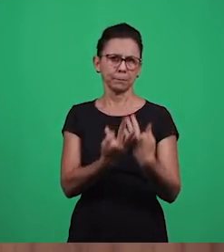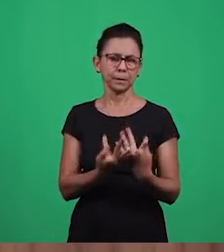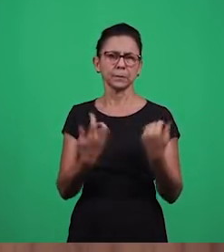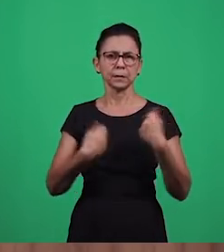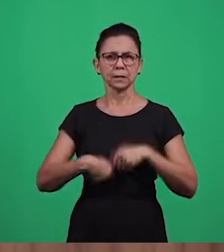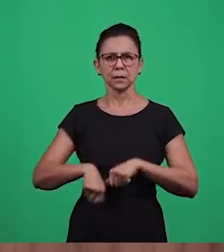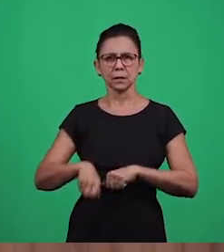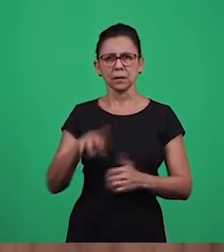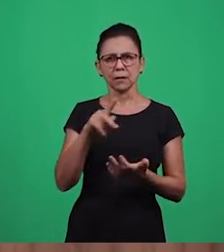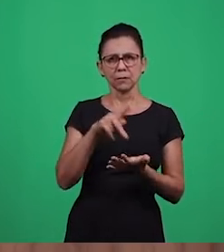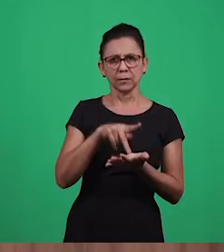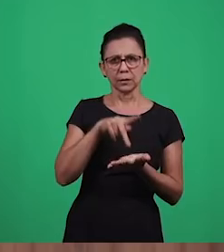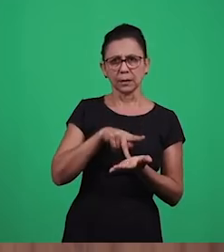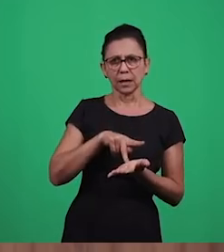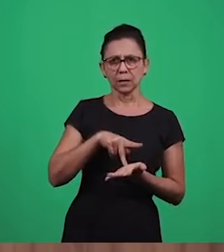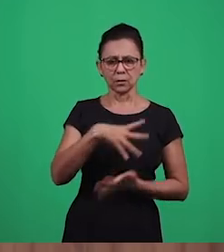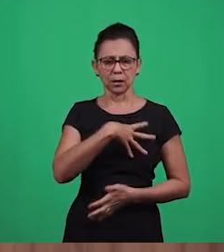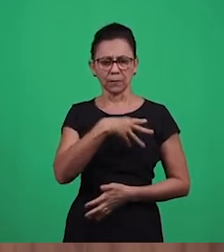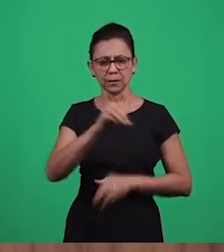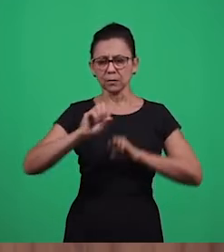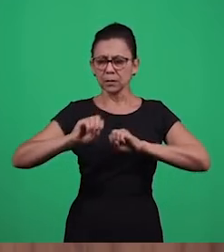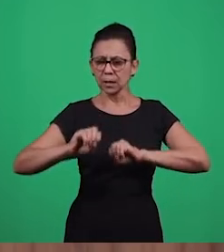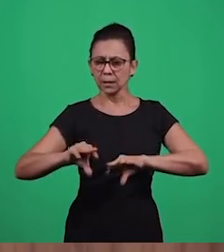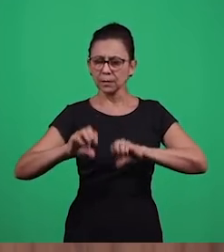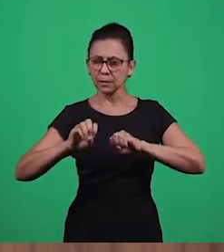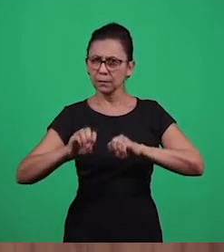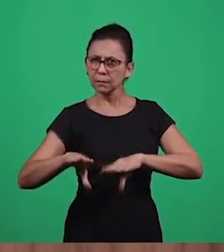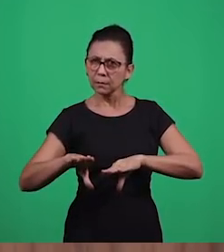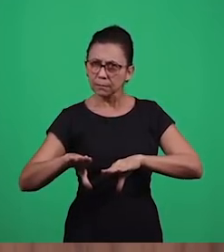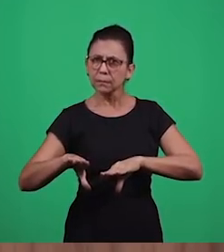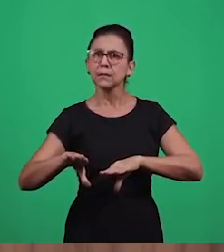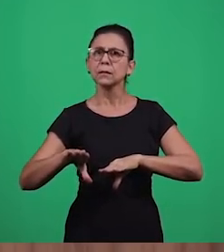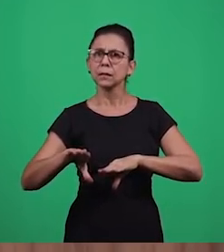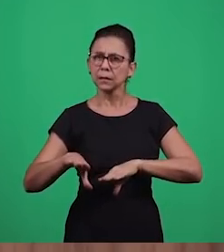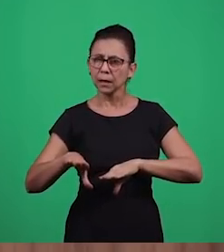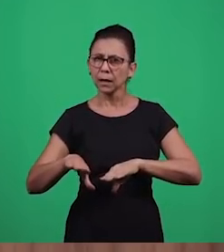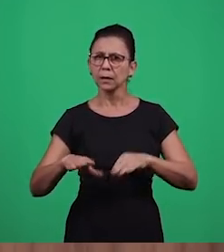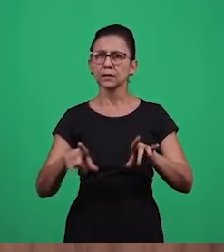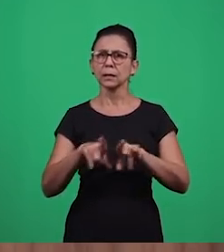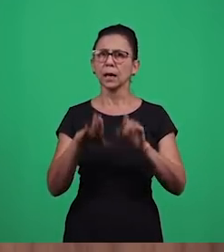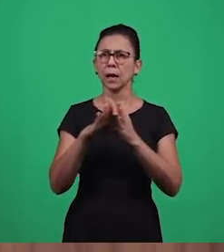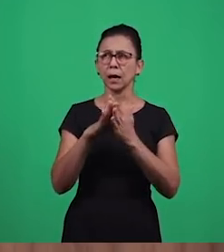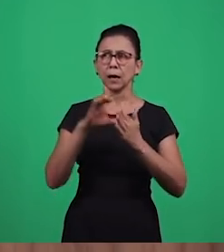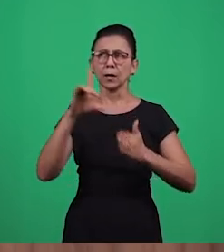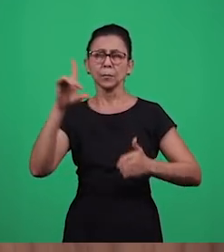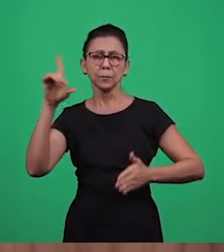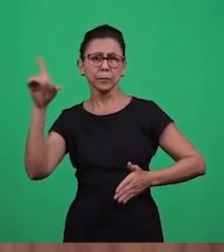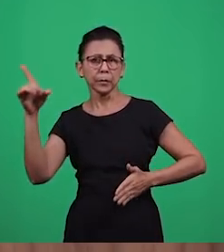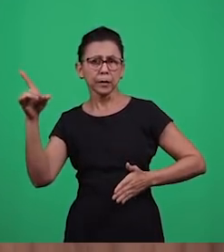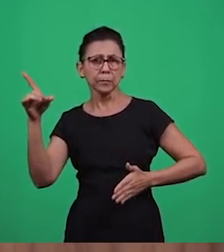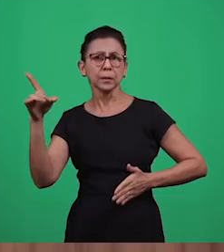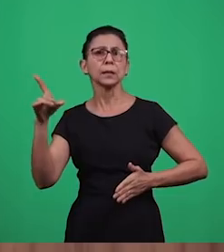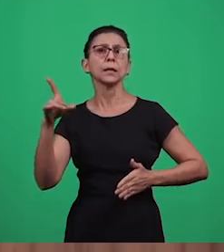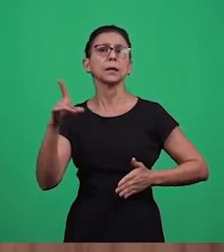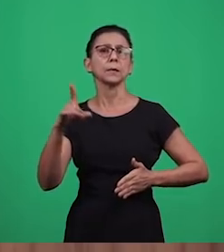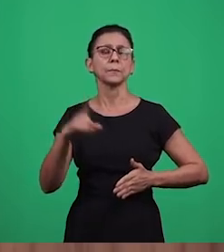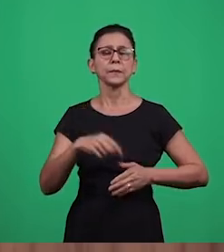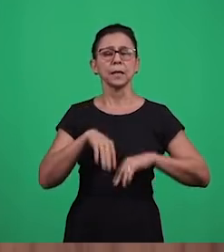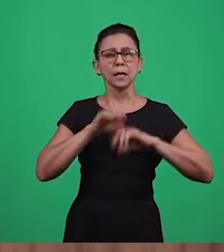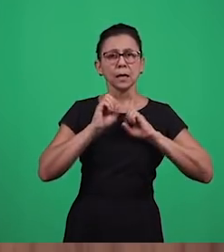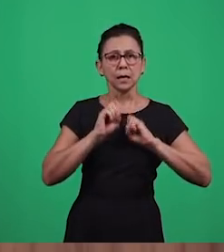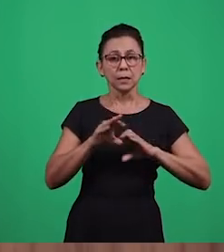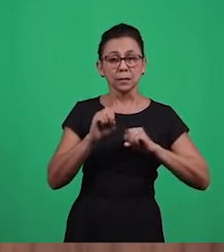a verdade aos nossos filhos. Precisamos educá-los à luz da palavra de Deus, ensiná-los a viver